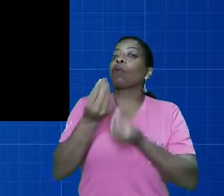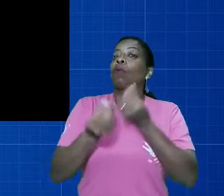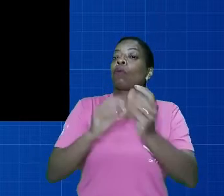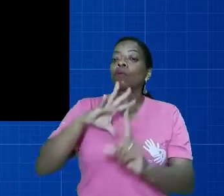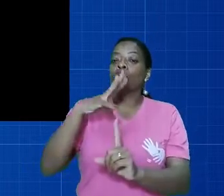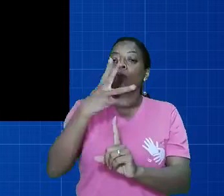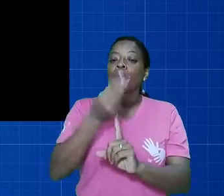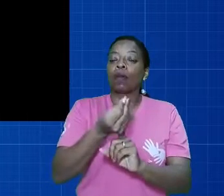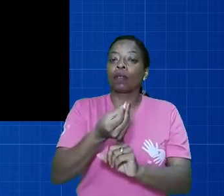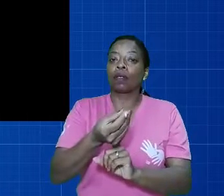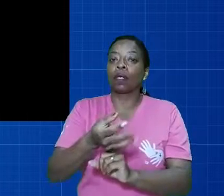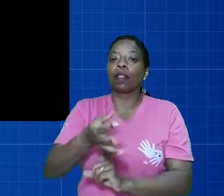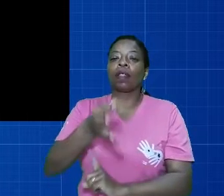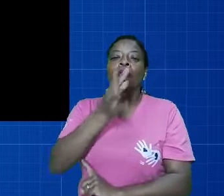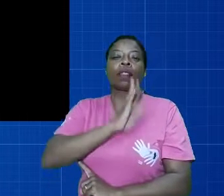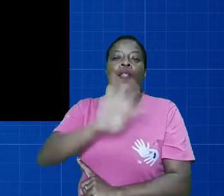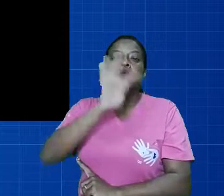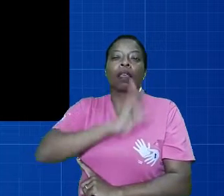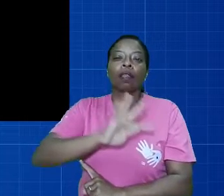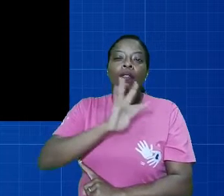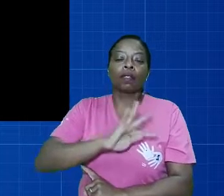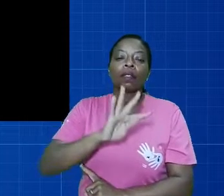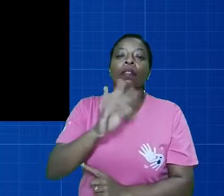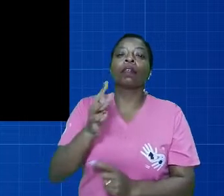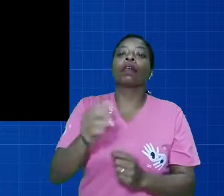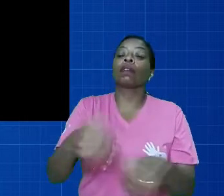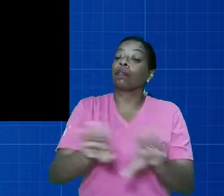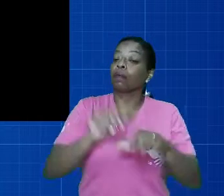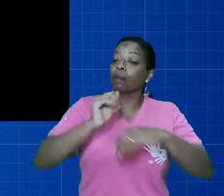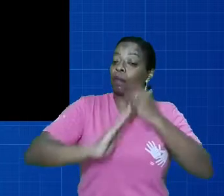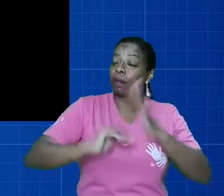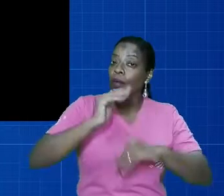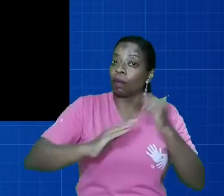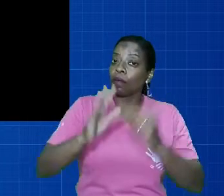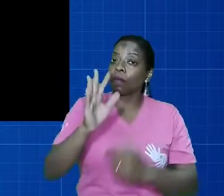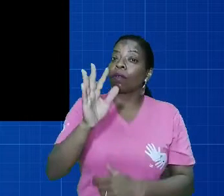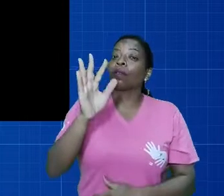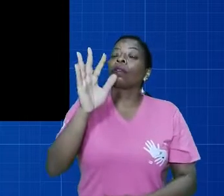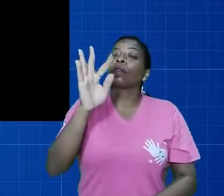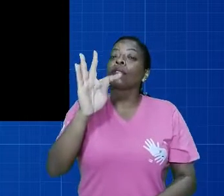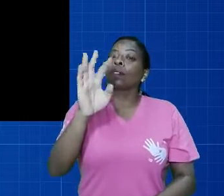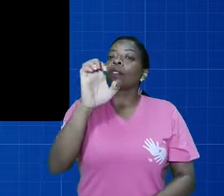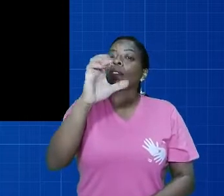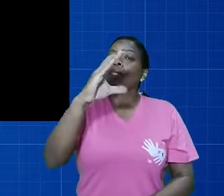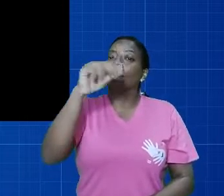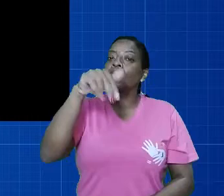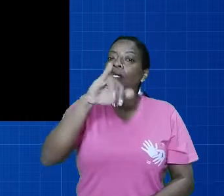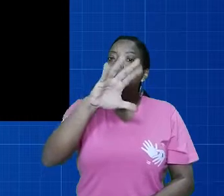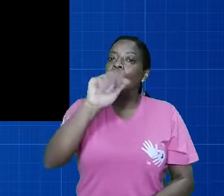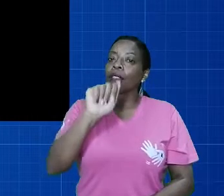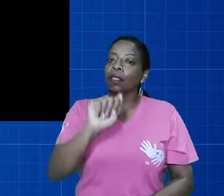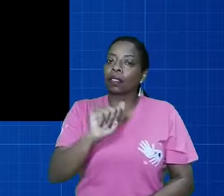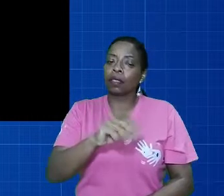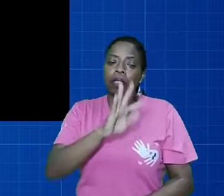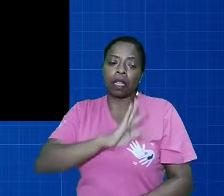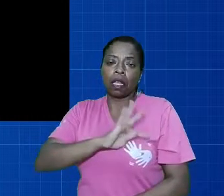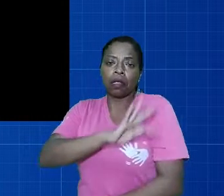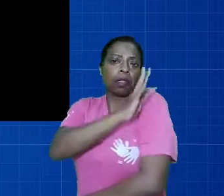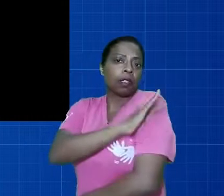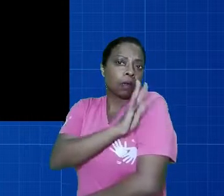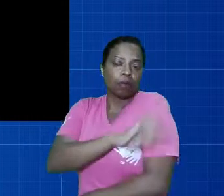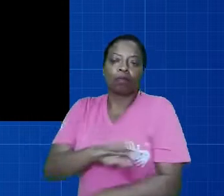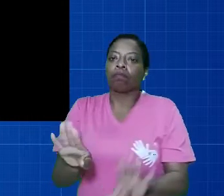profissão, né? E quais foram esses espaços, né? Então, a gente teve espaços dos mais variados. Então,